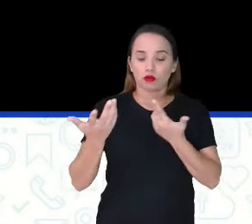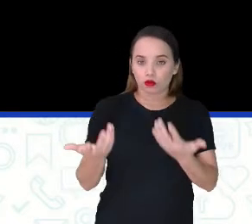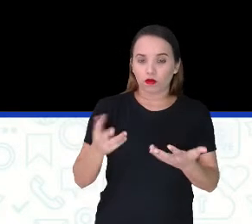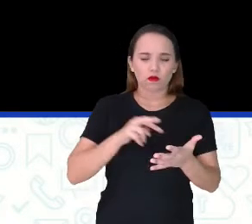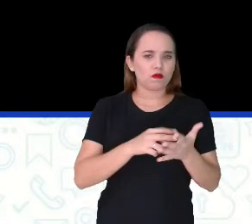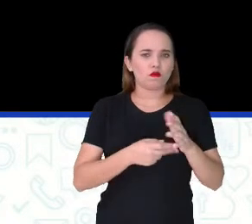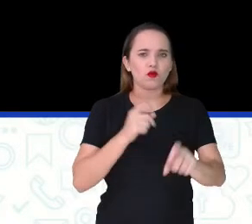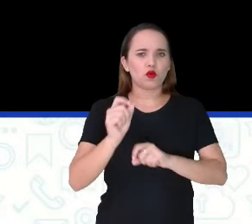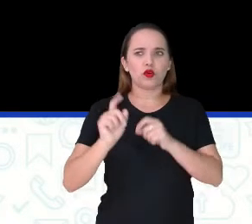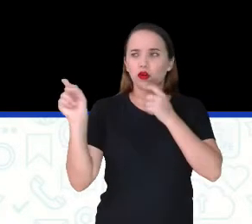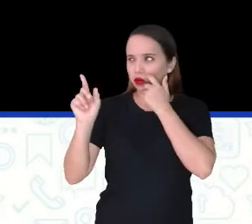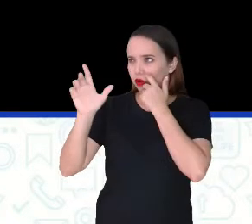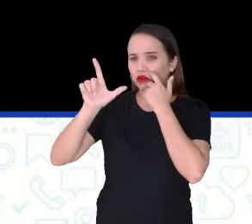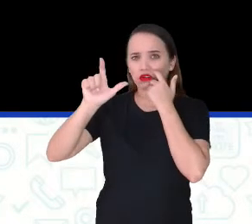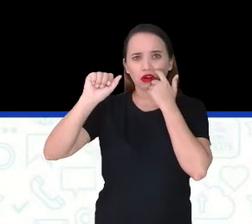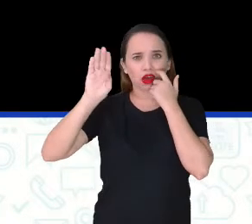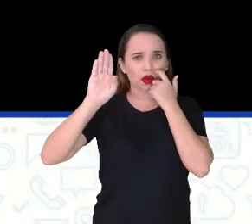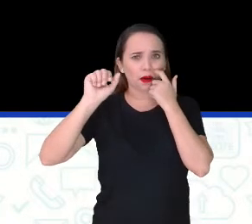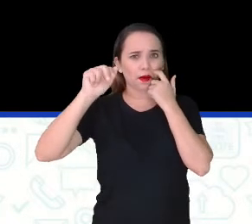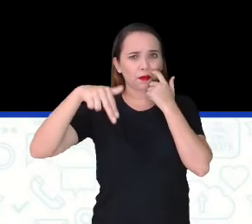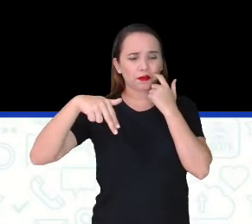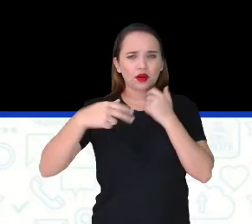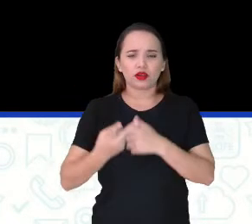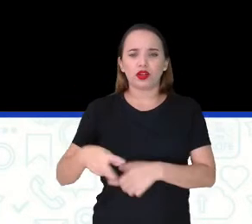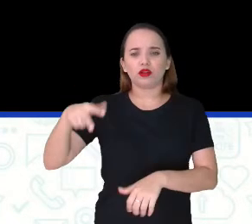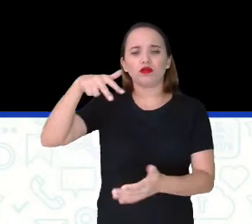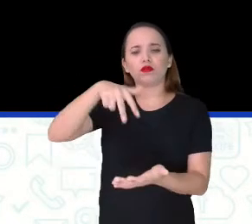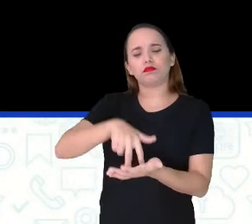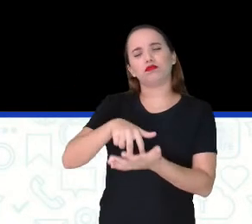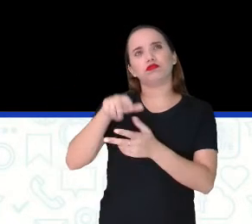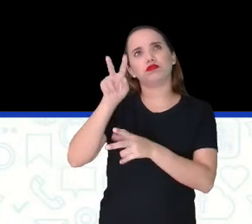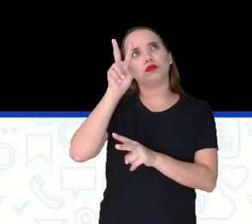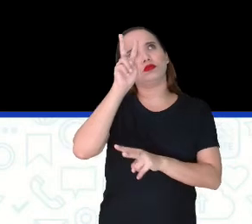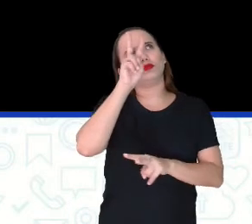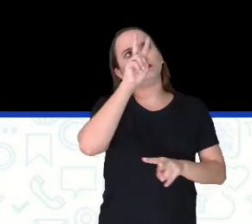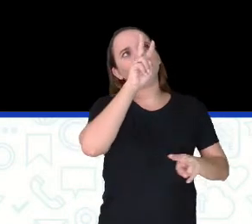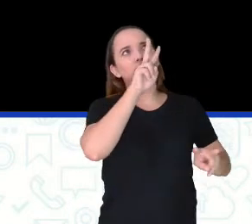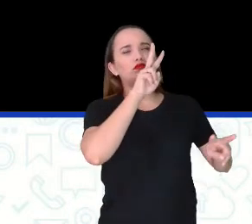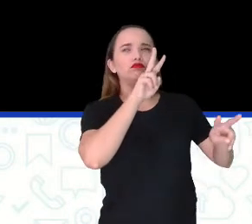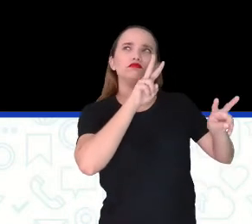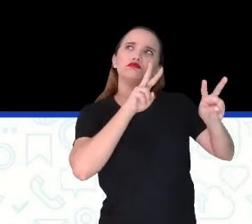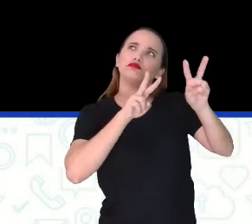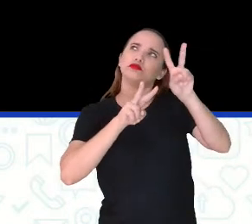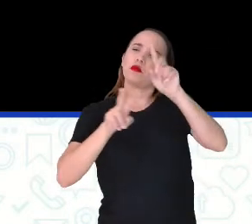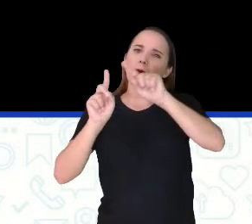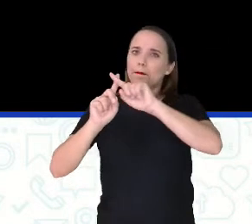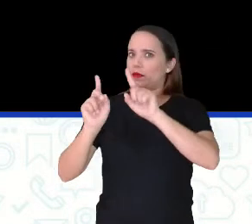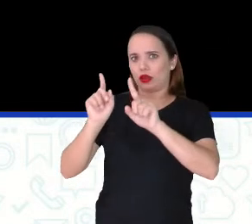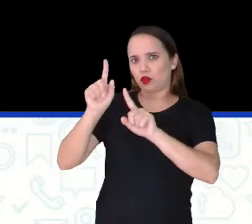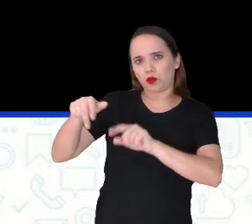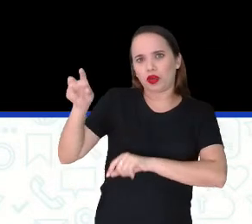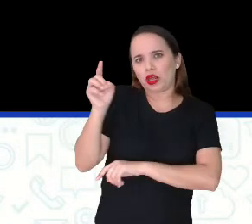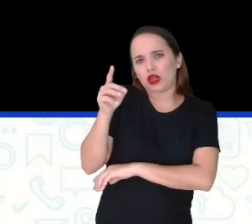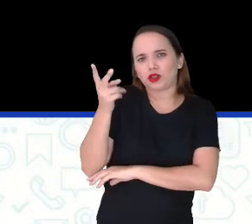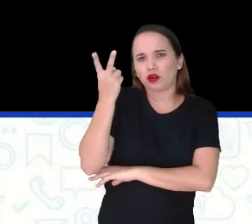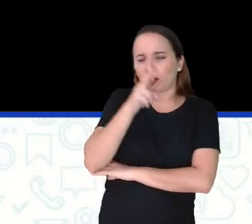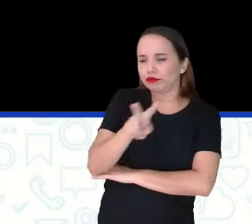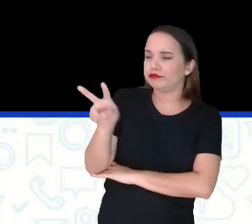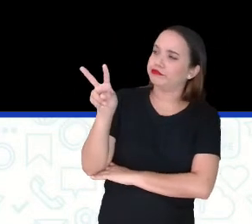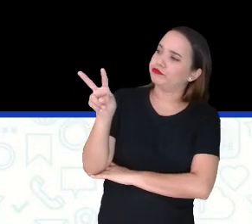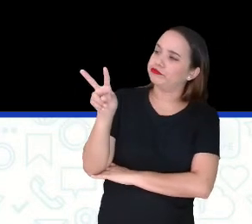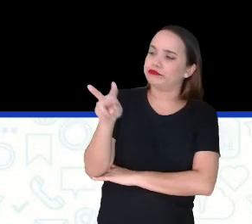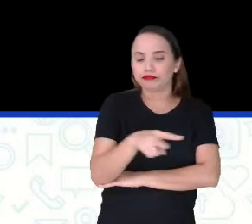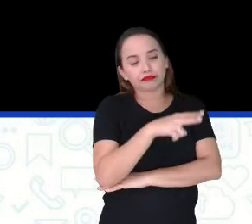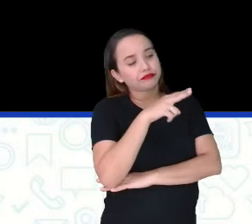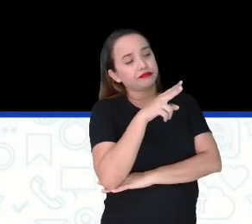observando. E aí, ele não estava observando como a gente observa, né? Quando a gente passa na rua e vê alguém trabalhando,